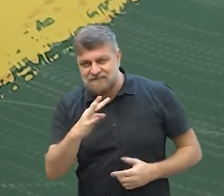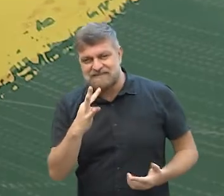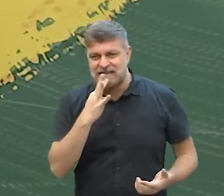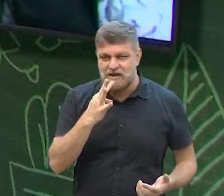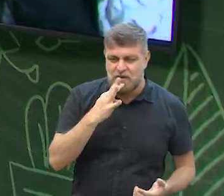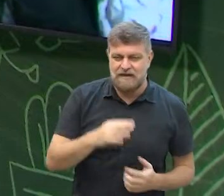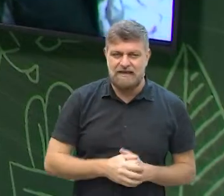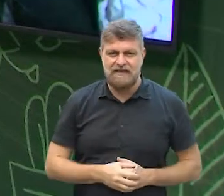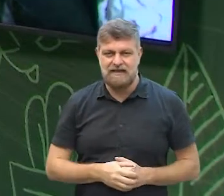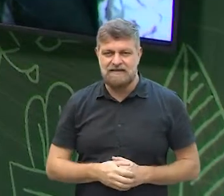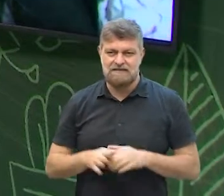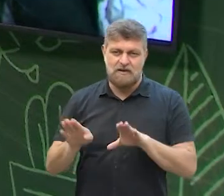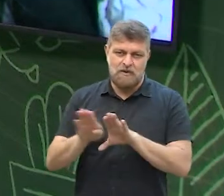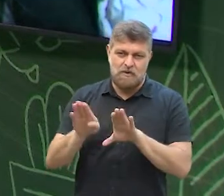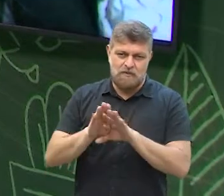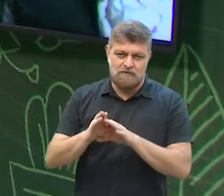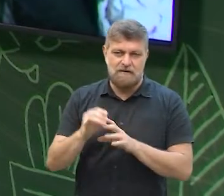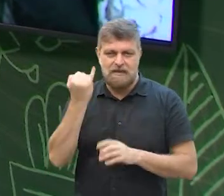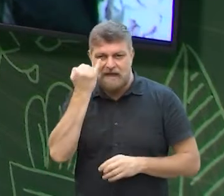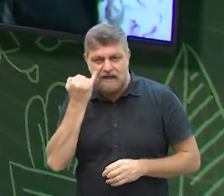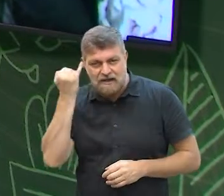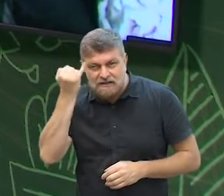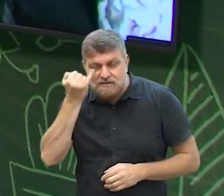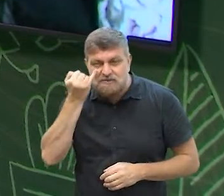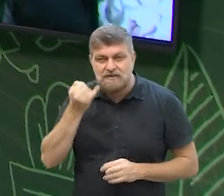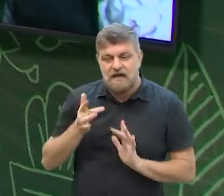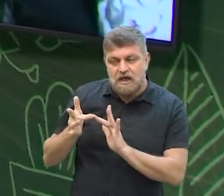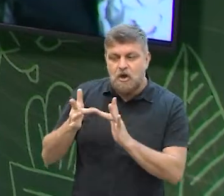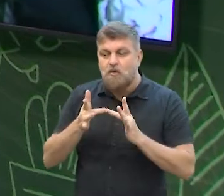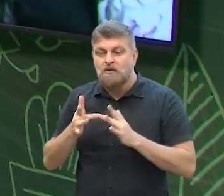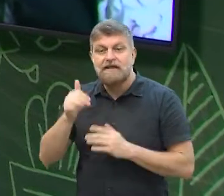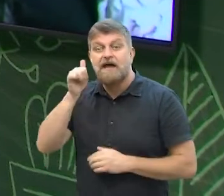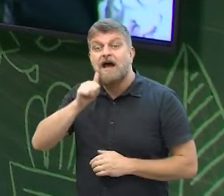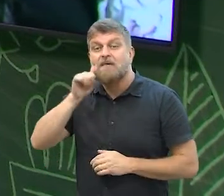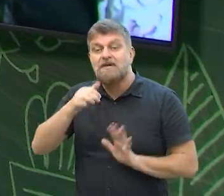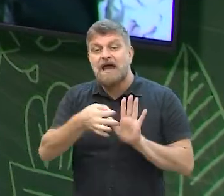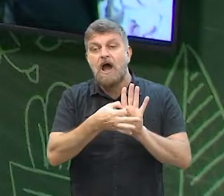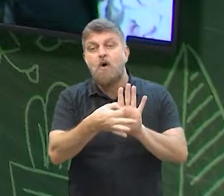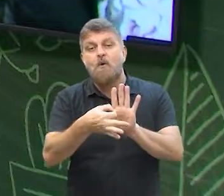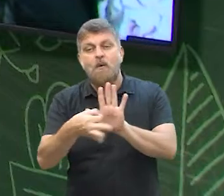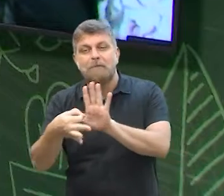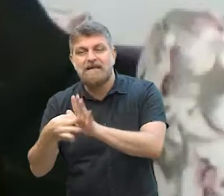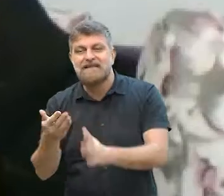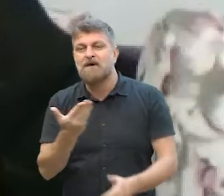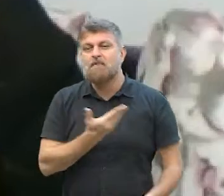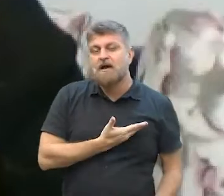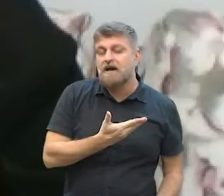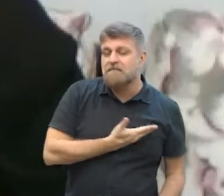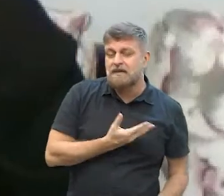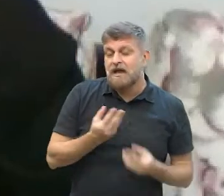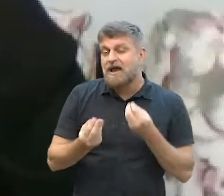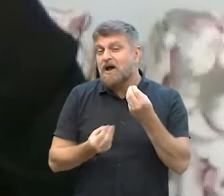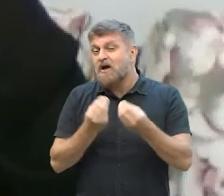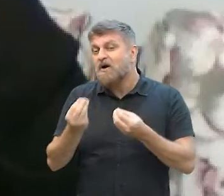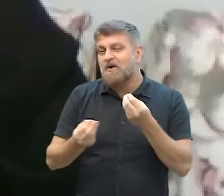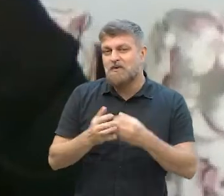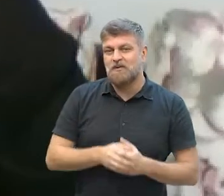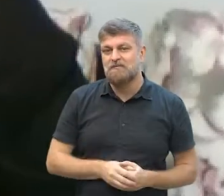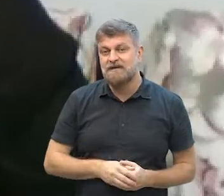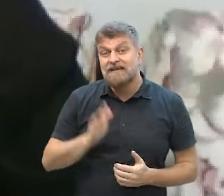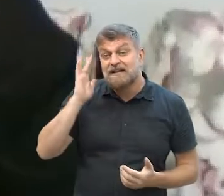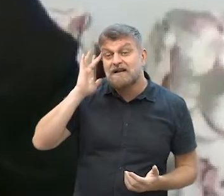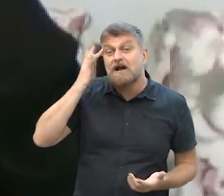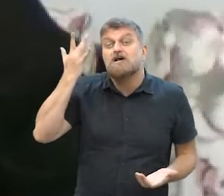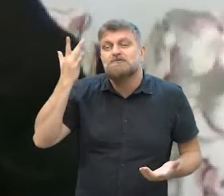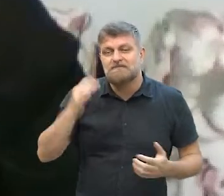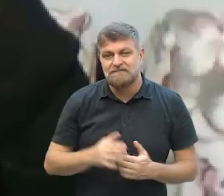tanto da sua parte quanto da Juliana, enfim, das suas amigas? Como que foi a reação, a repercussão disso tudo?